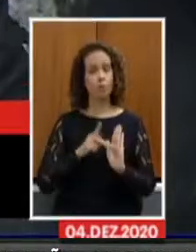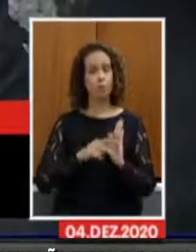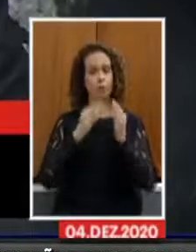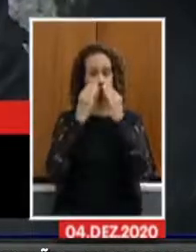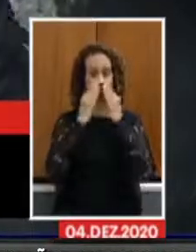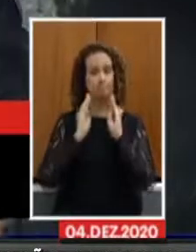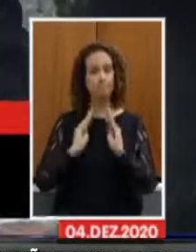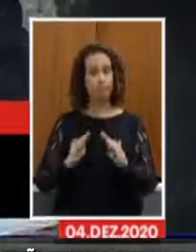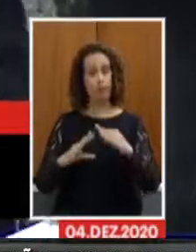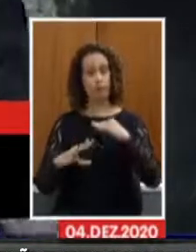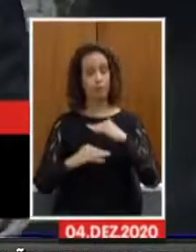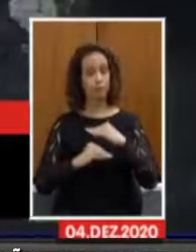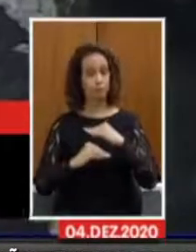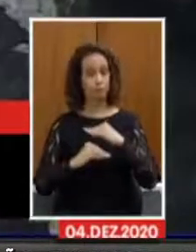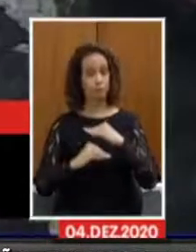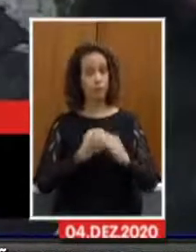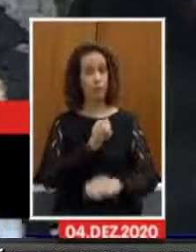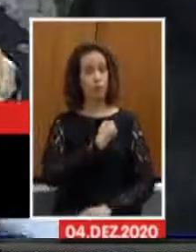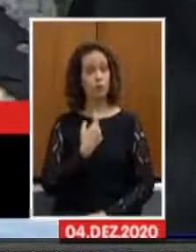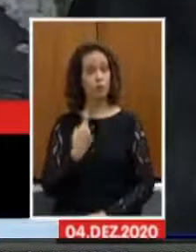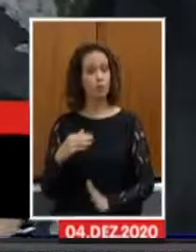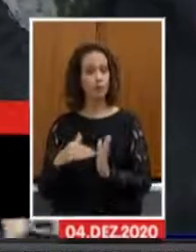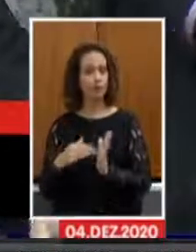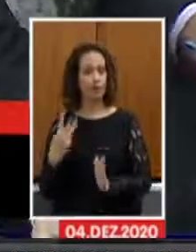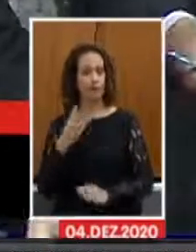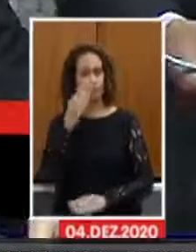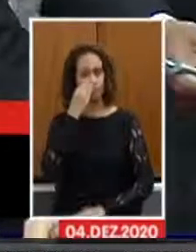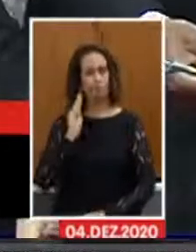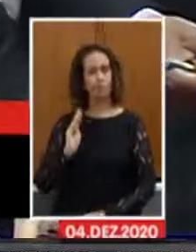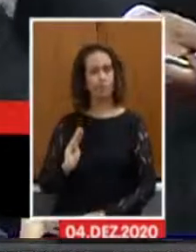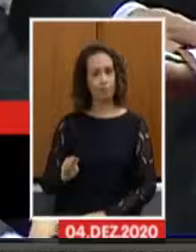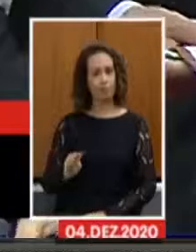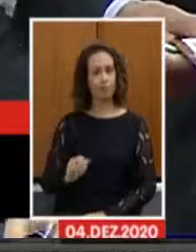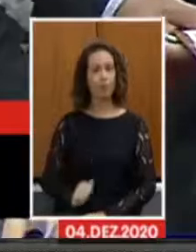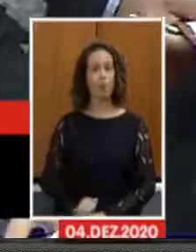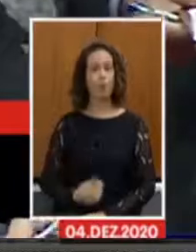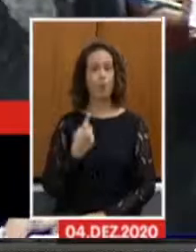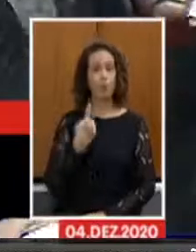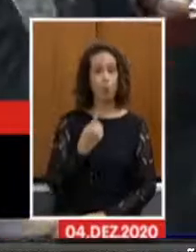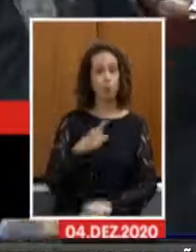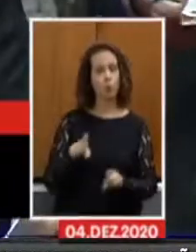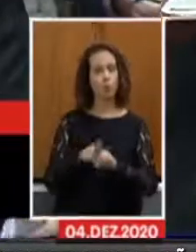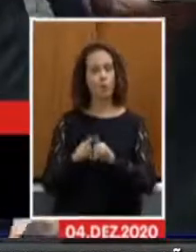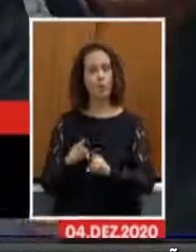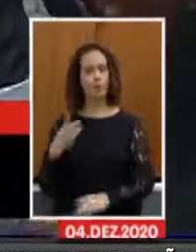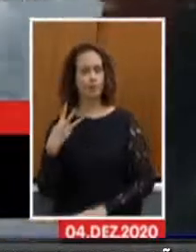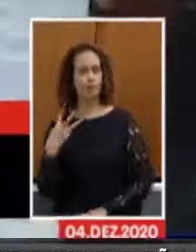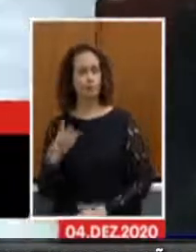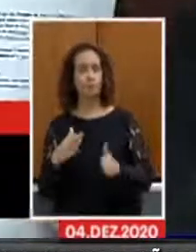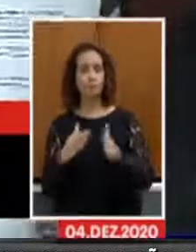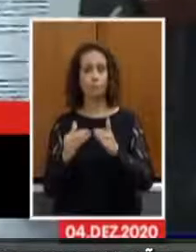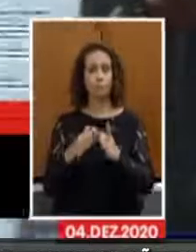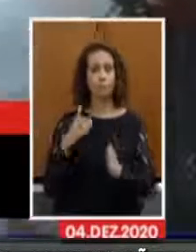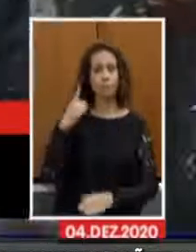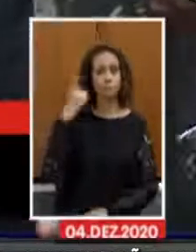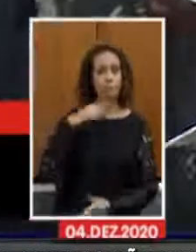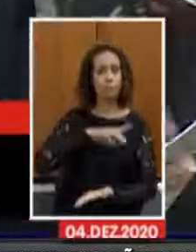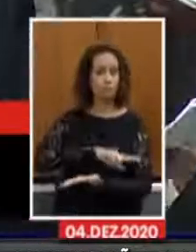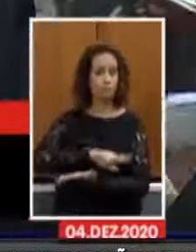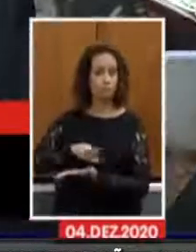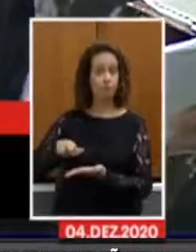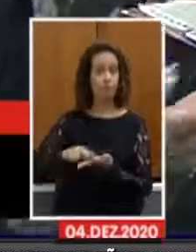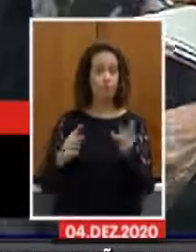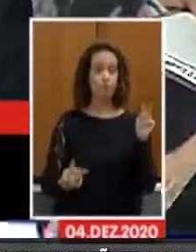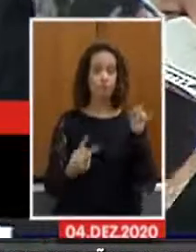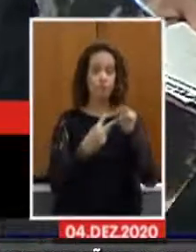rejeitadas as emendas números 1 a 3. 1 e 3. Solicito às senhoras e senhores deputados que permaneçam